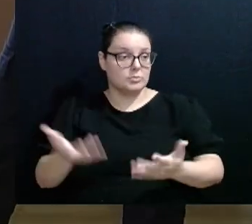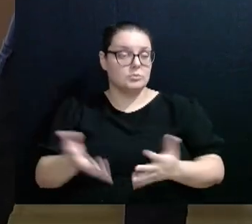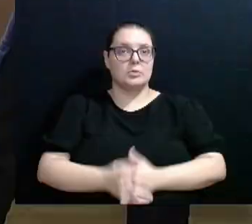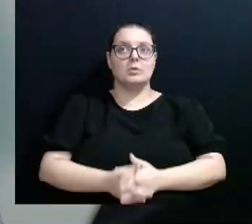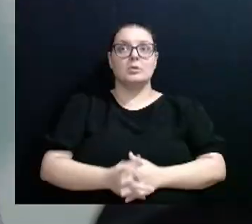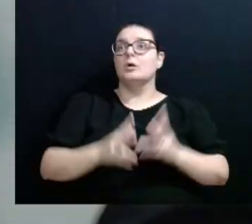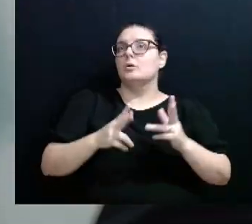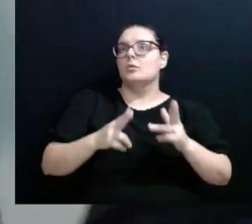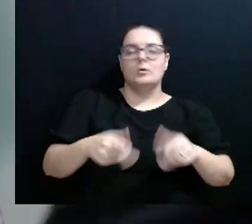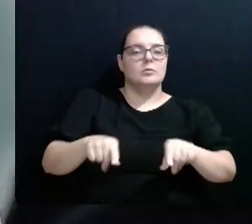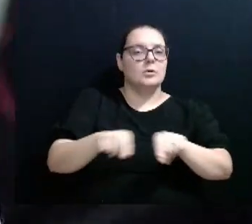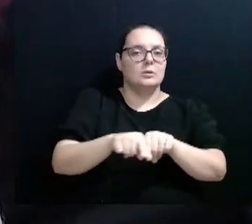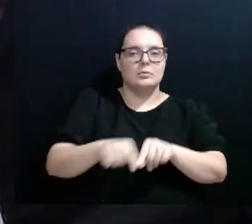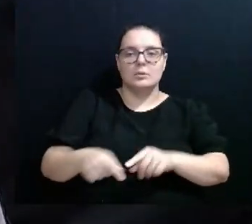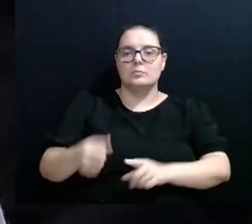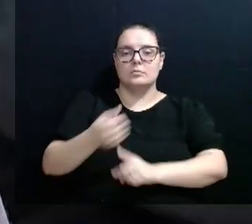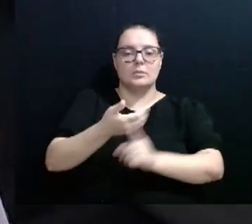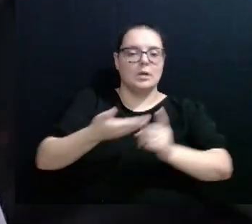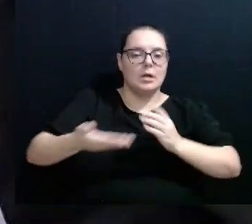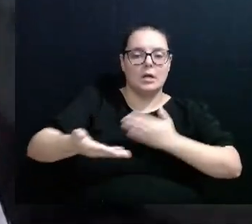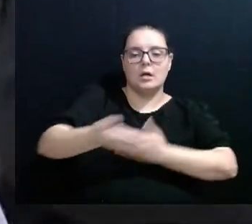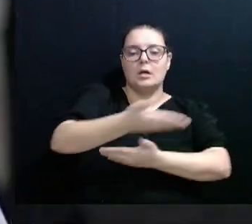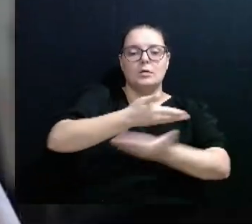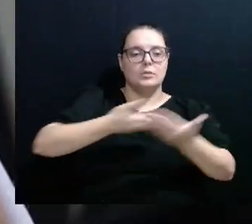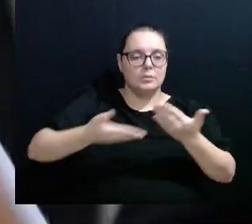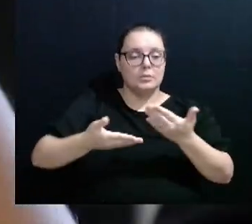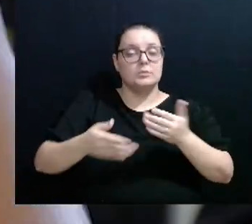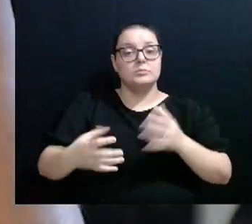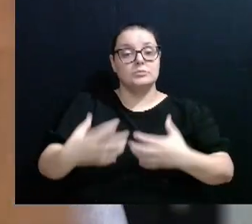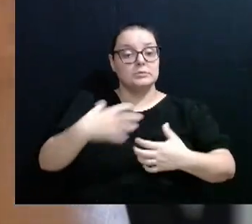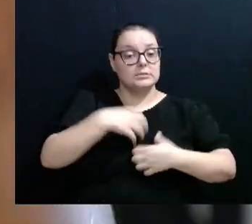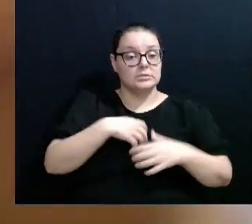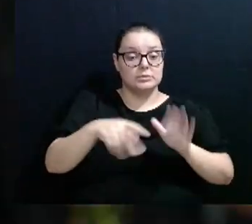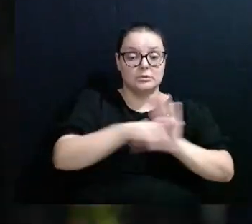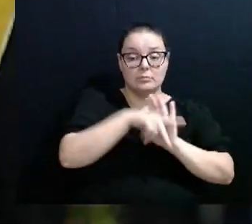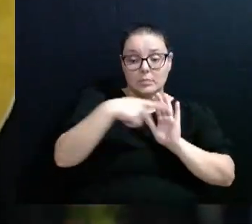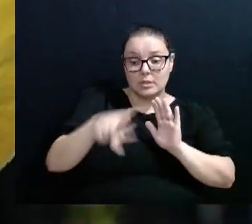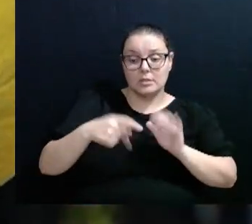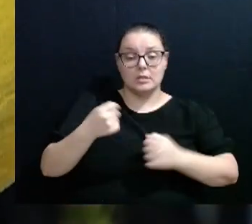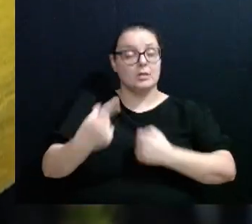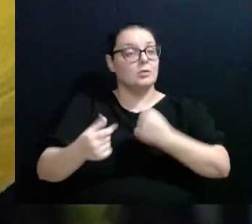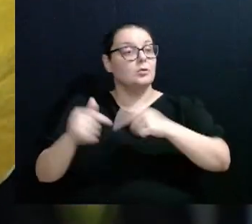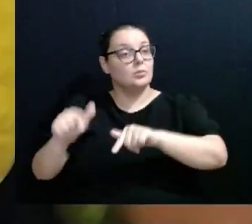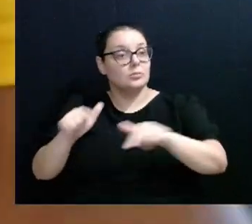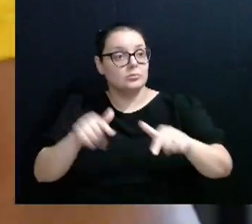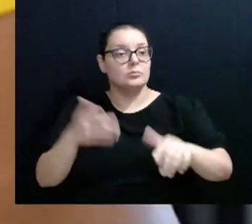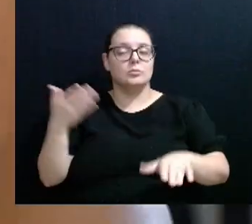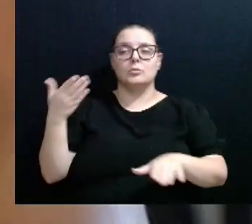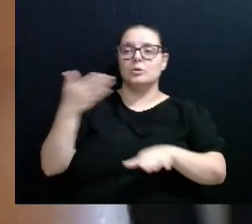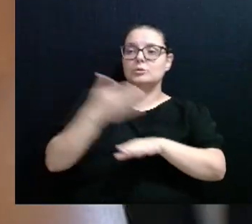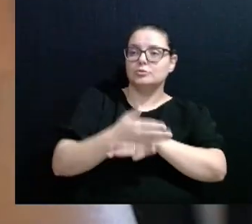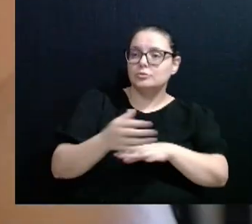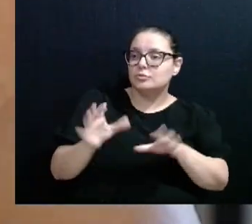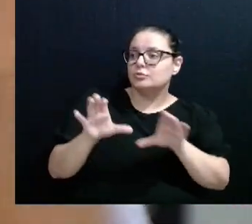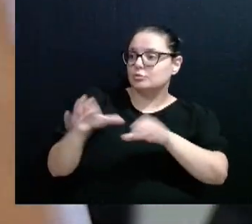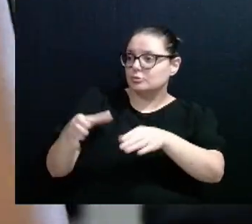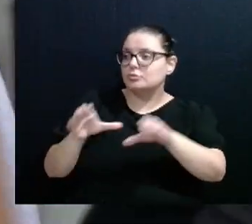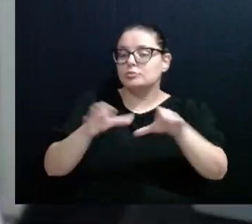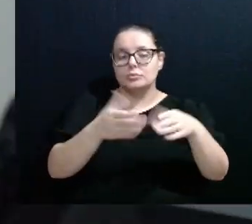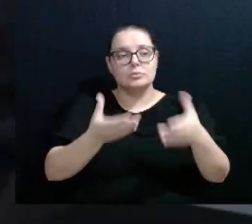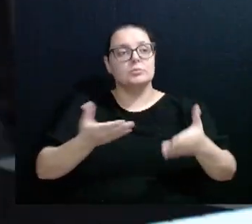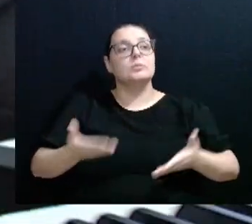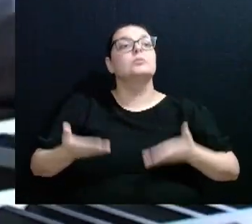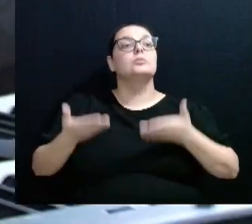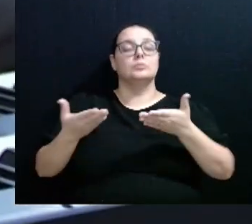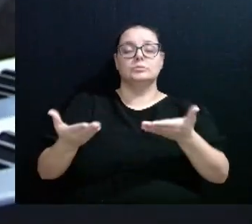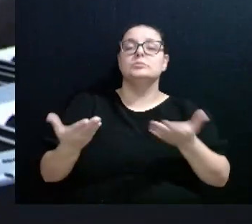da socialização, né? De pertencer a algum lugar, de fazer parte de grupos, né? Então a gente traz